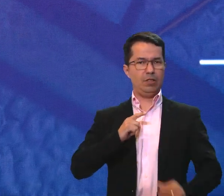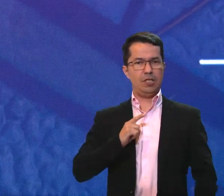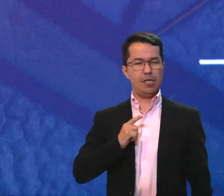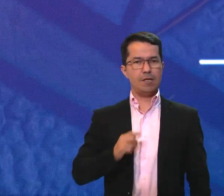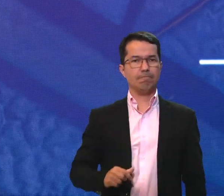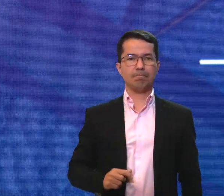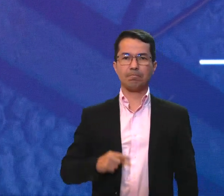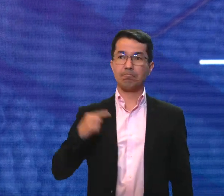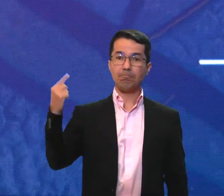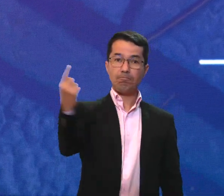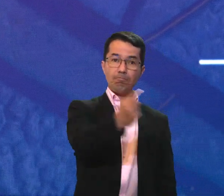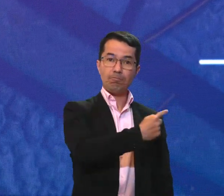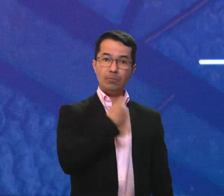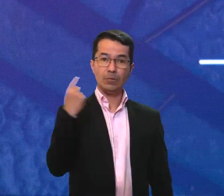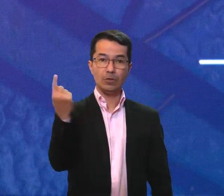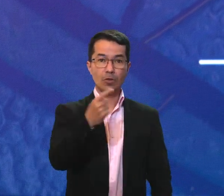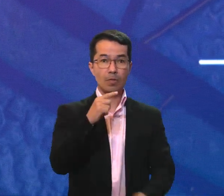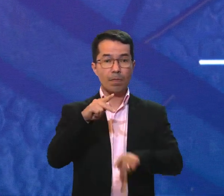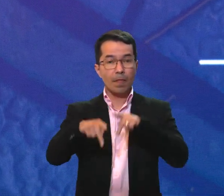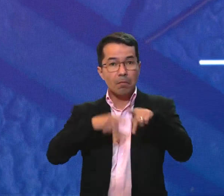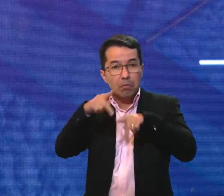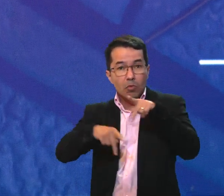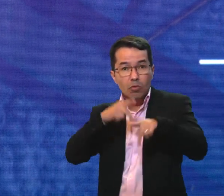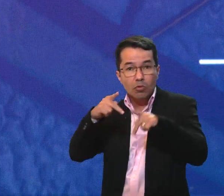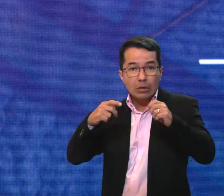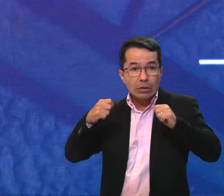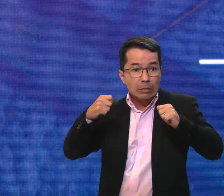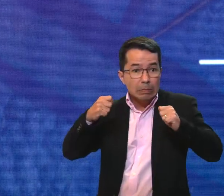Senhor, estamos completamente